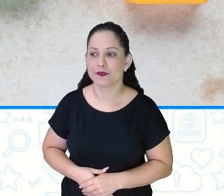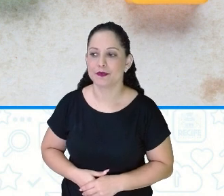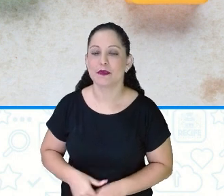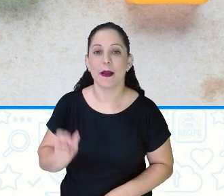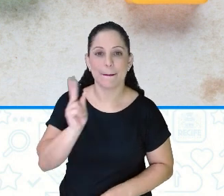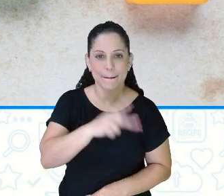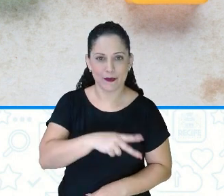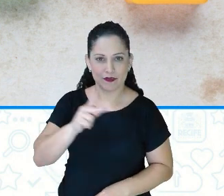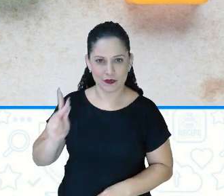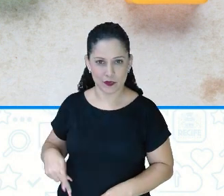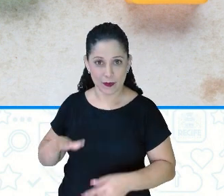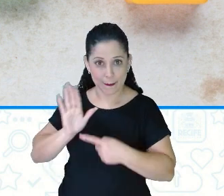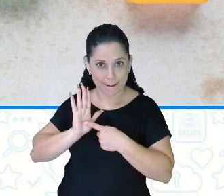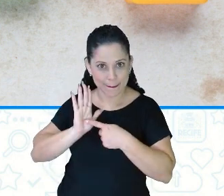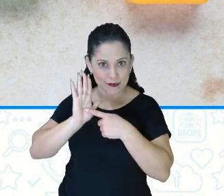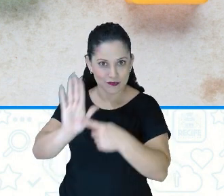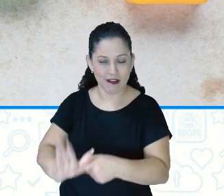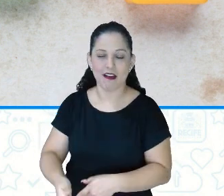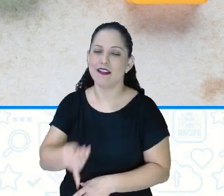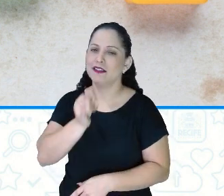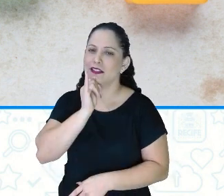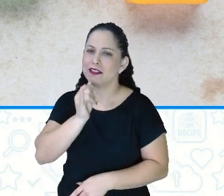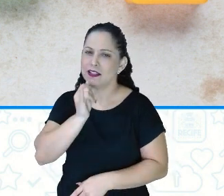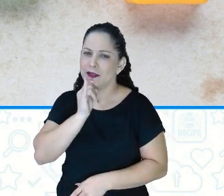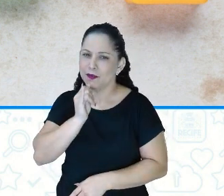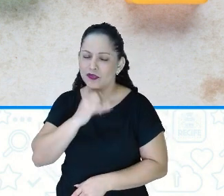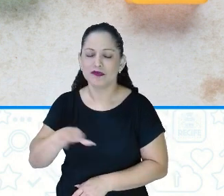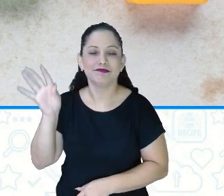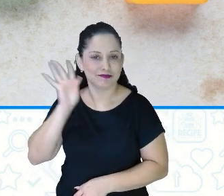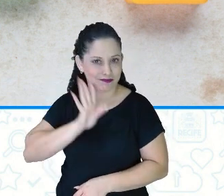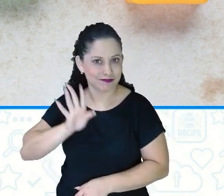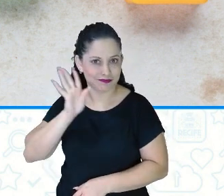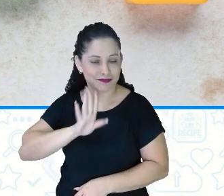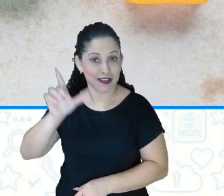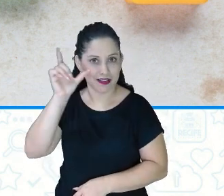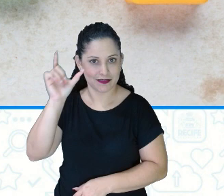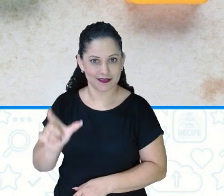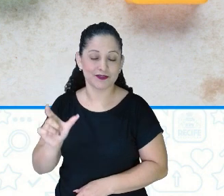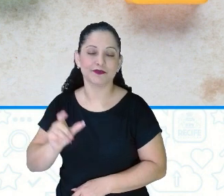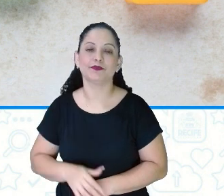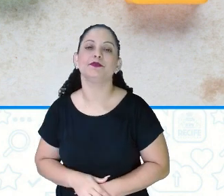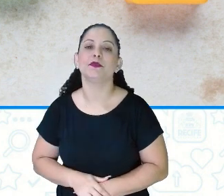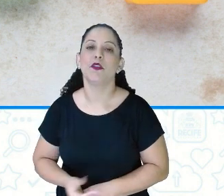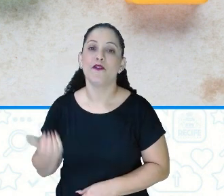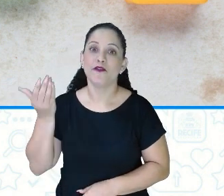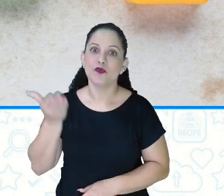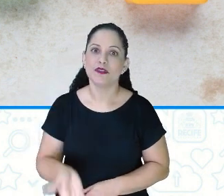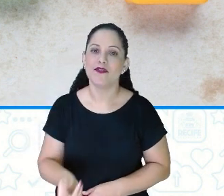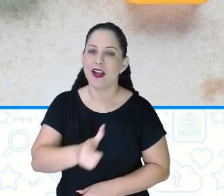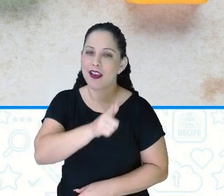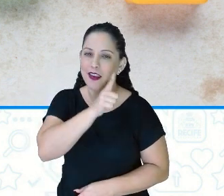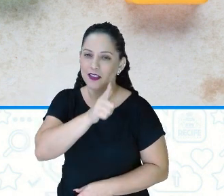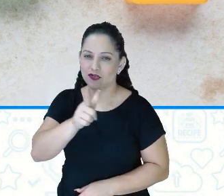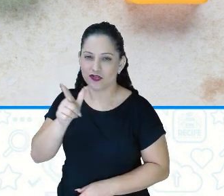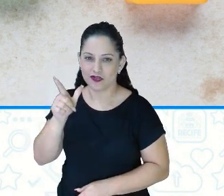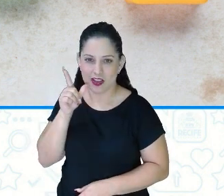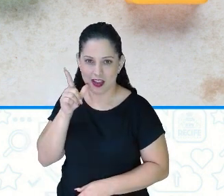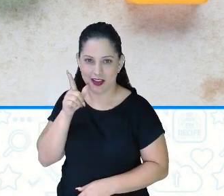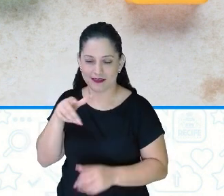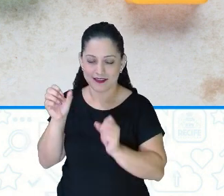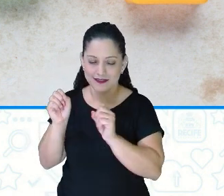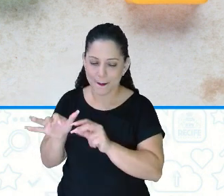deu uns exemplos muito interessantes. Quando você vai fazer aquele lanche no final de